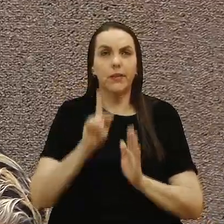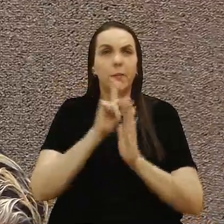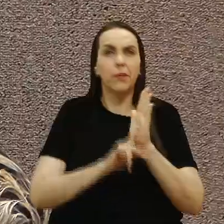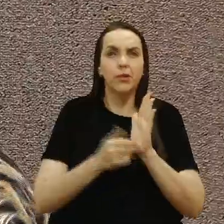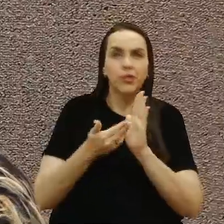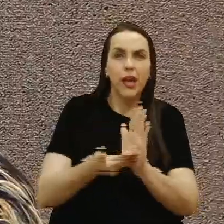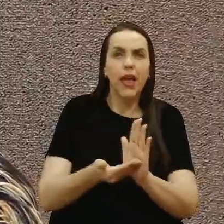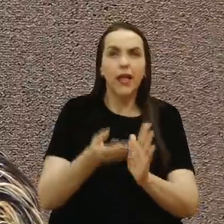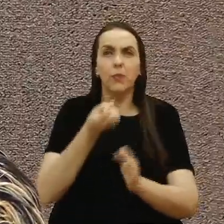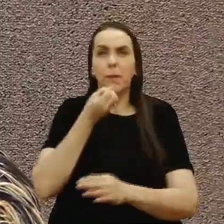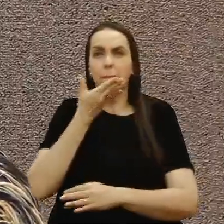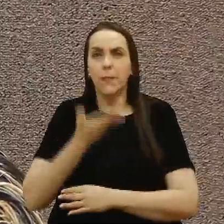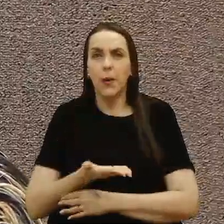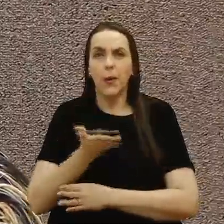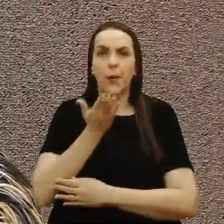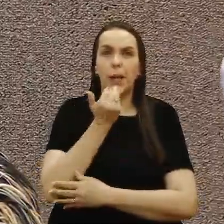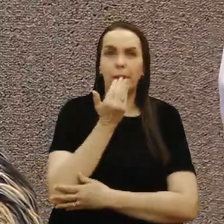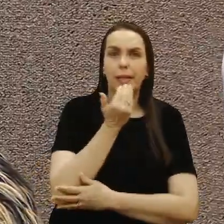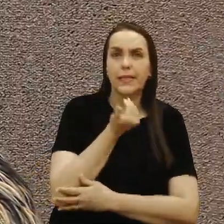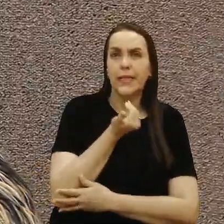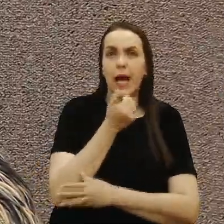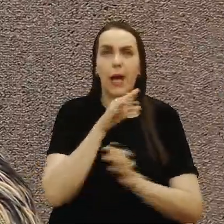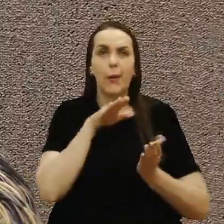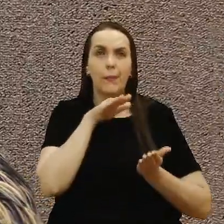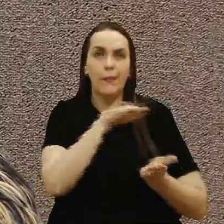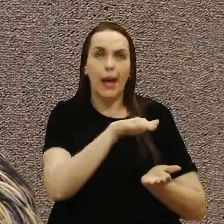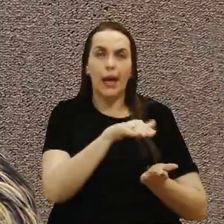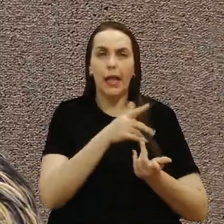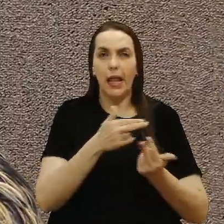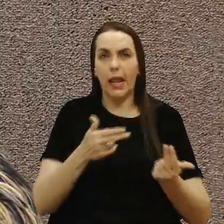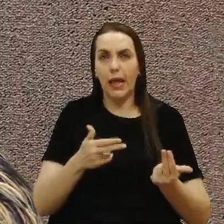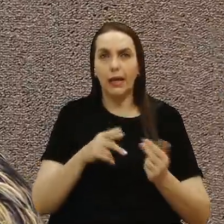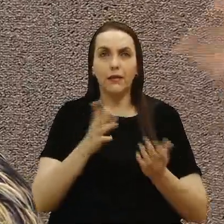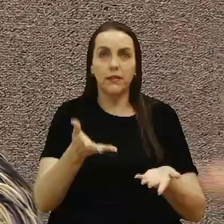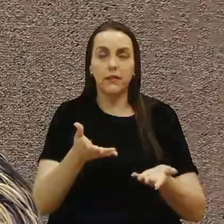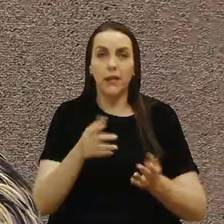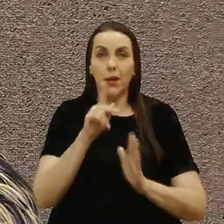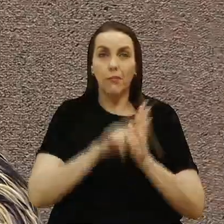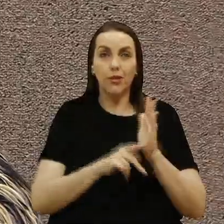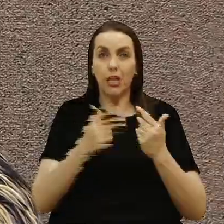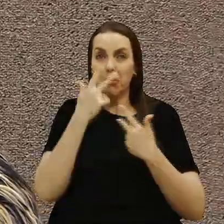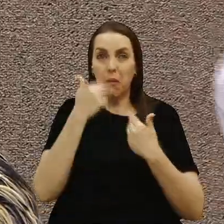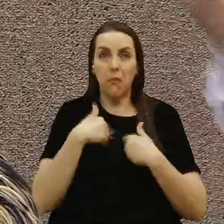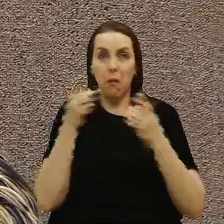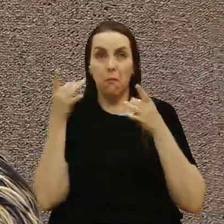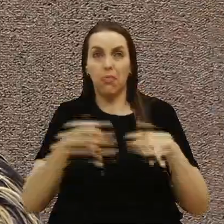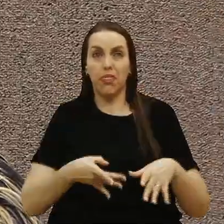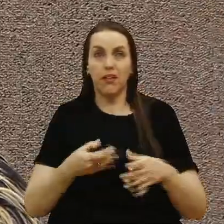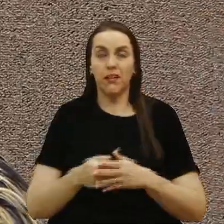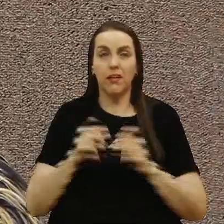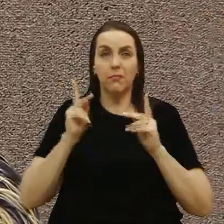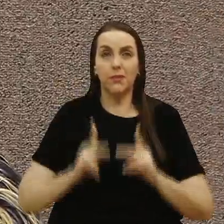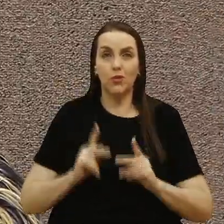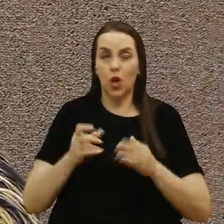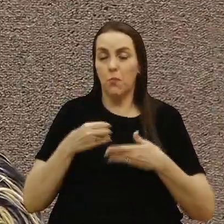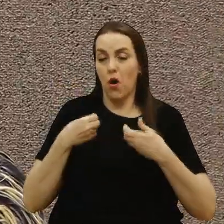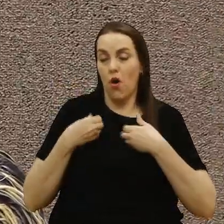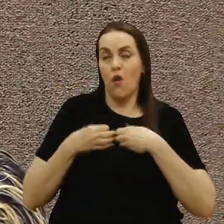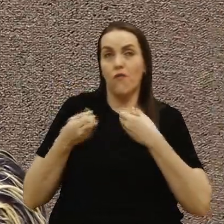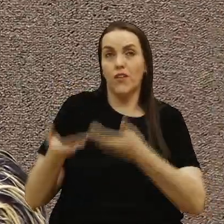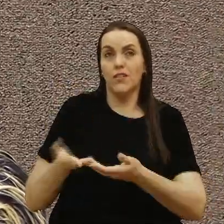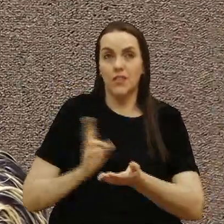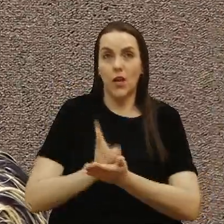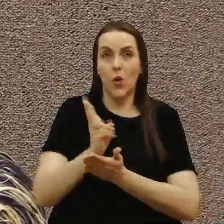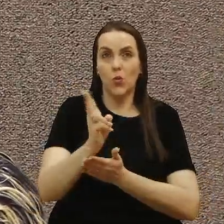porque é bom, porque eu alimento, porque eu banco, porque não sei o quê. E um projeto que nem o meu foi abandonado. Ninguém veio oferecer ajuda para ele